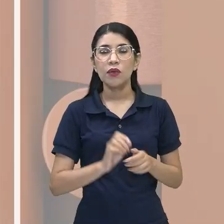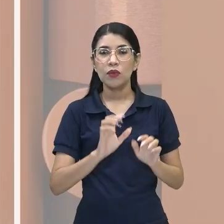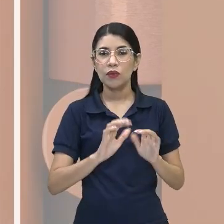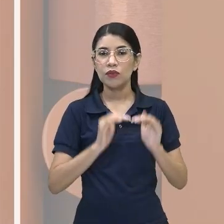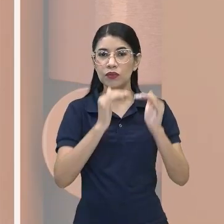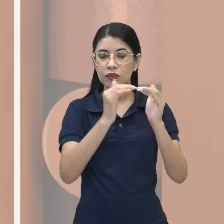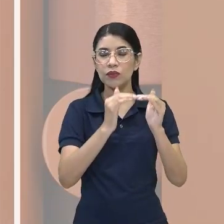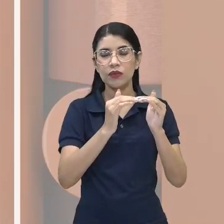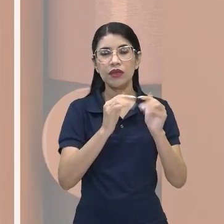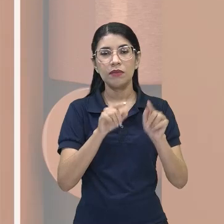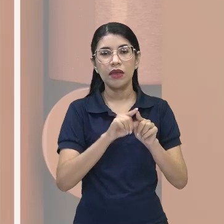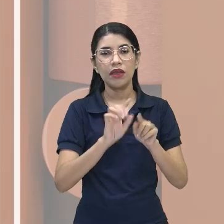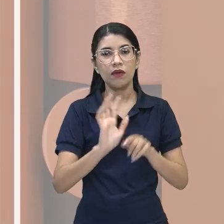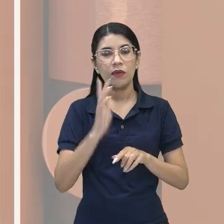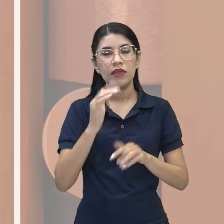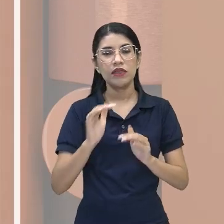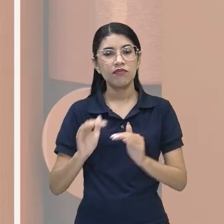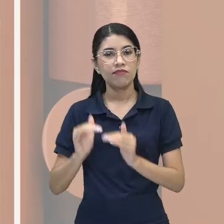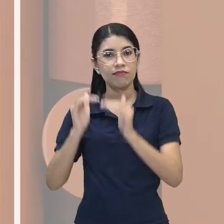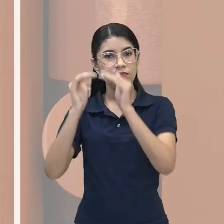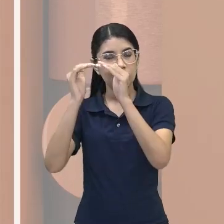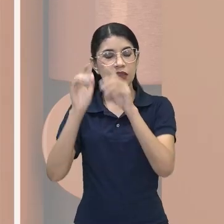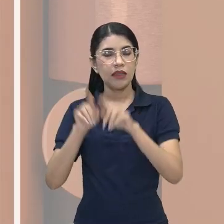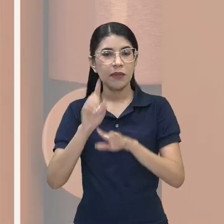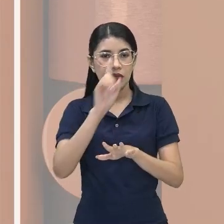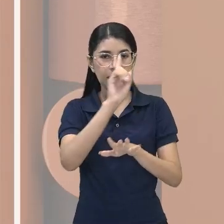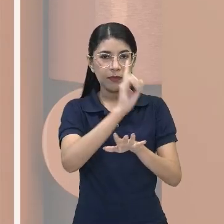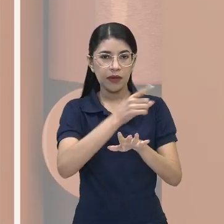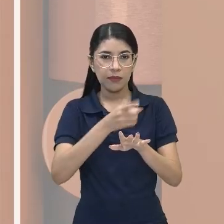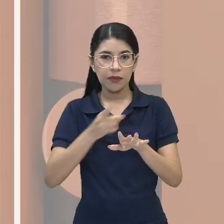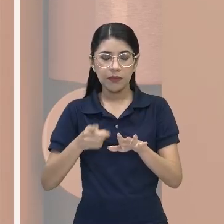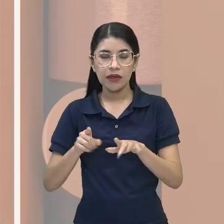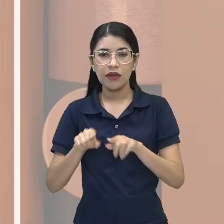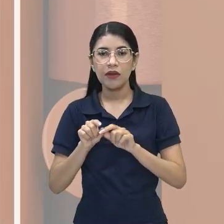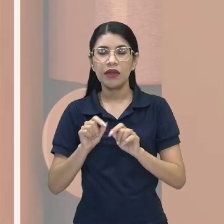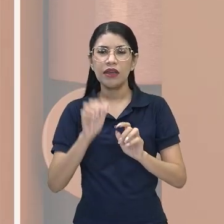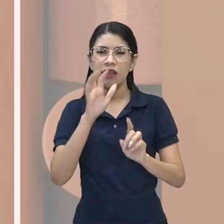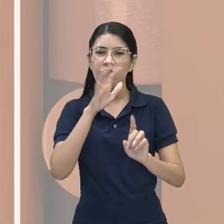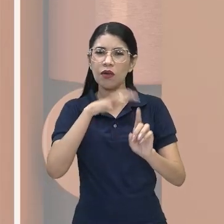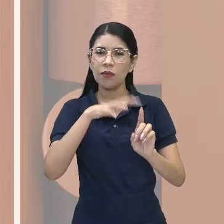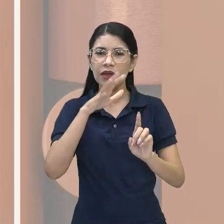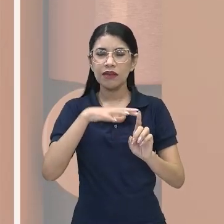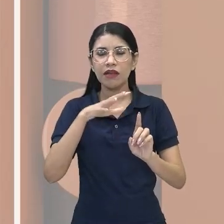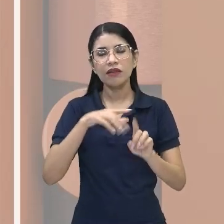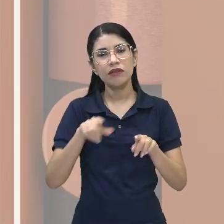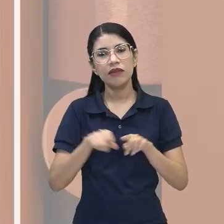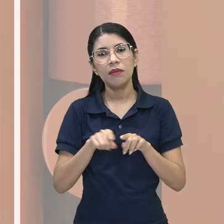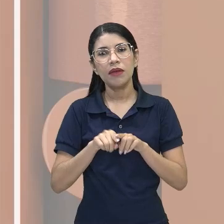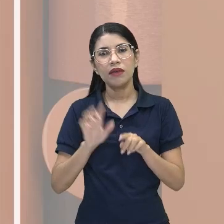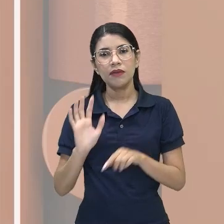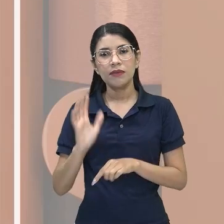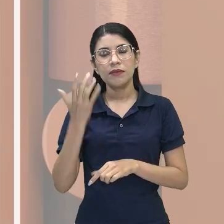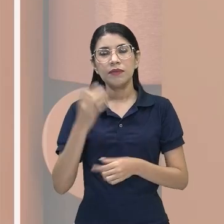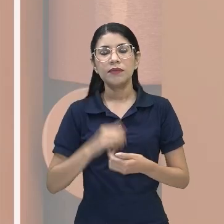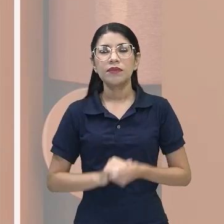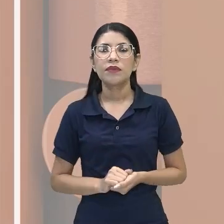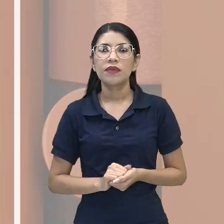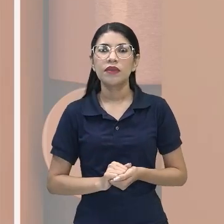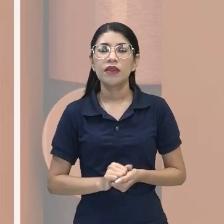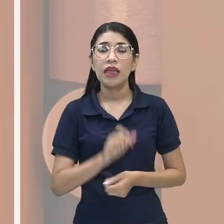vassalo de outro senhor feudal maior, que a gente dá um nome ali de homenagem, onde muitas das vezes o senhor